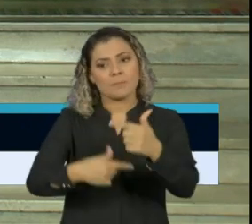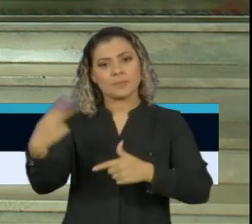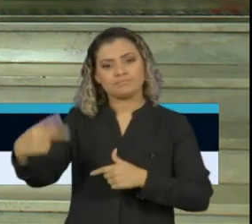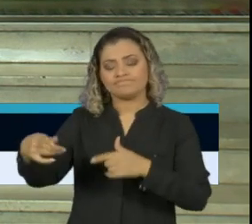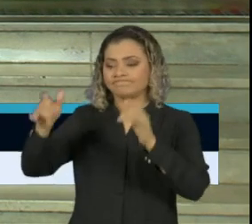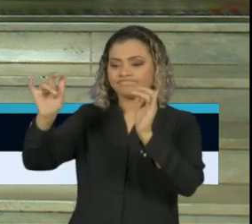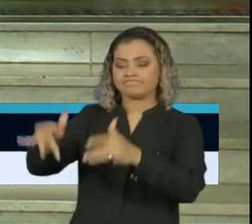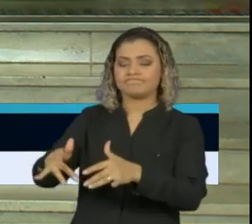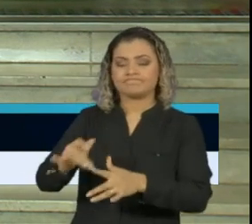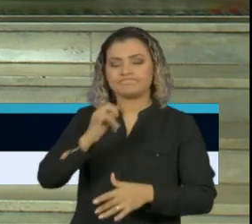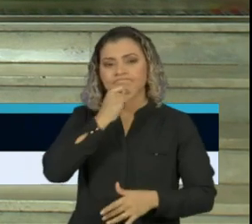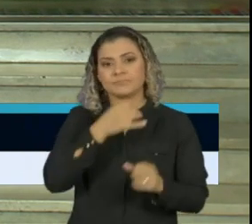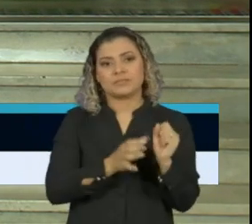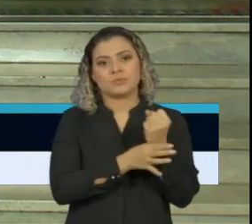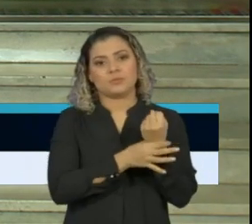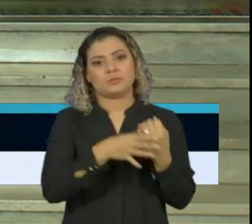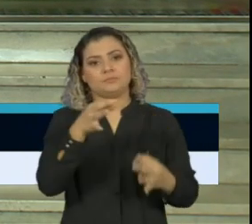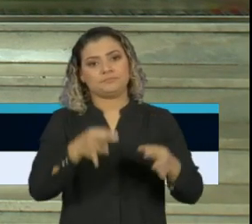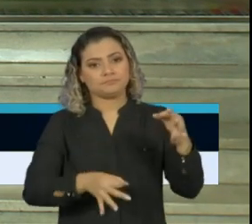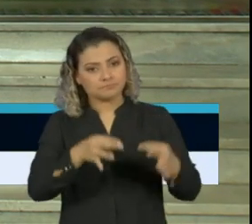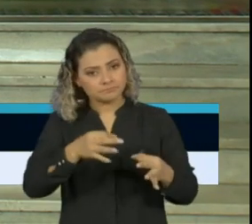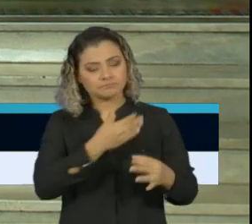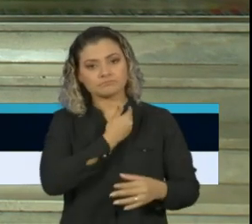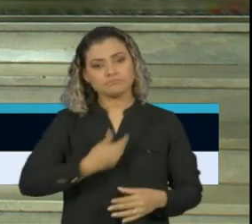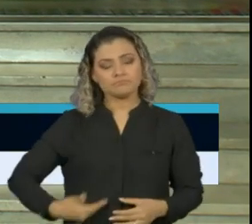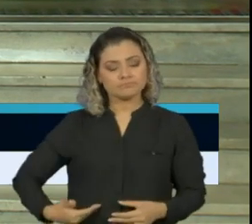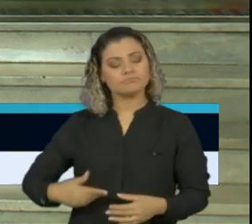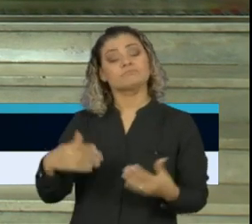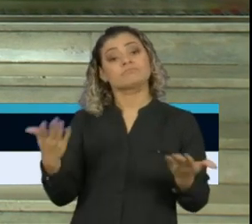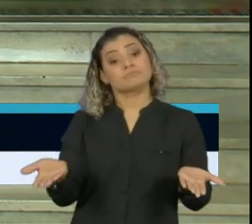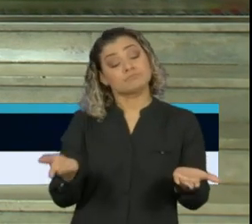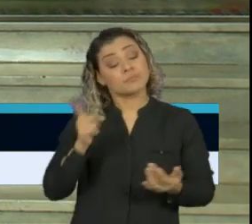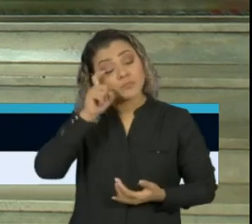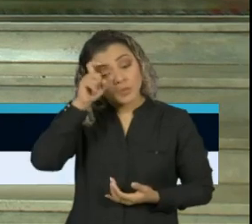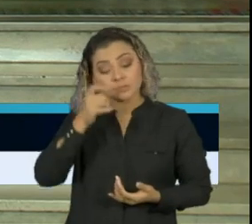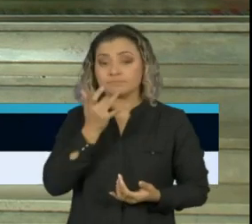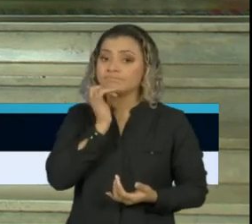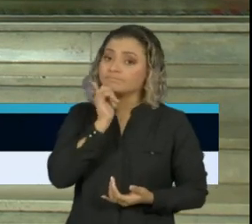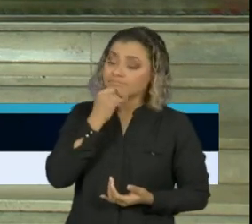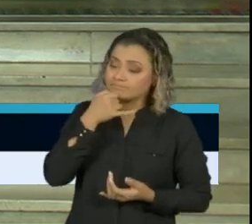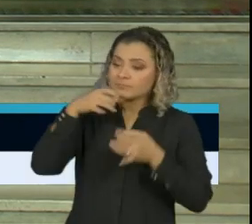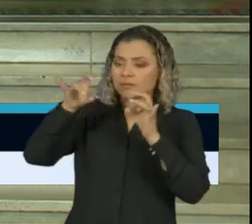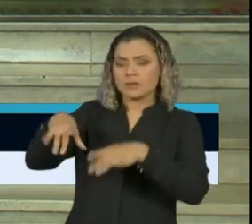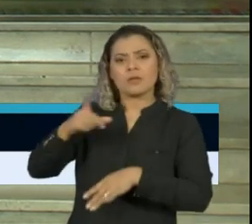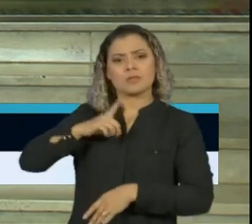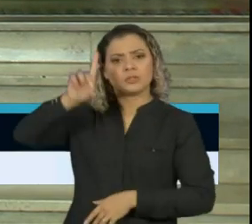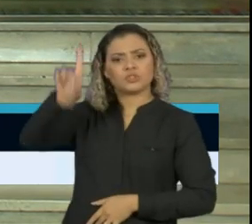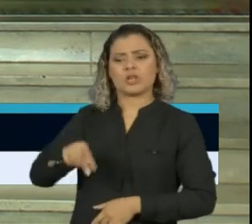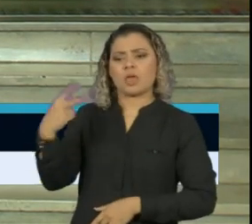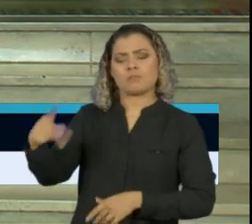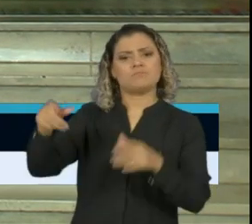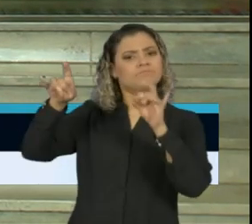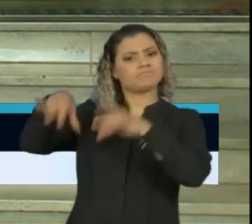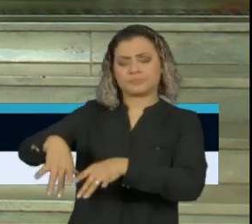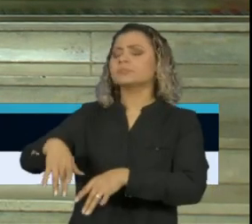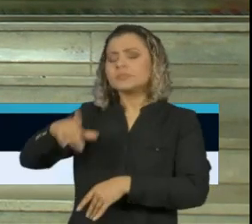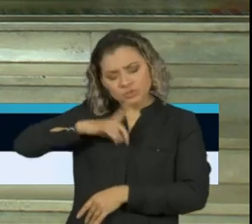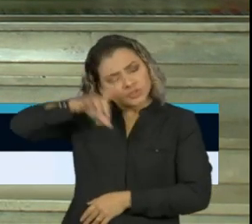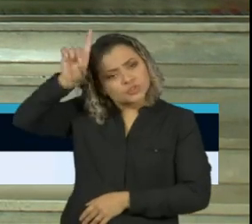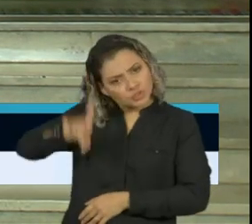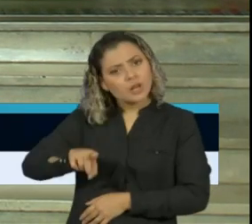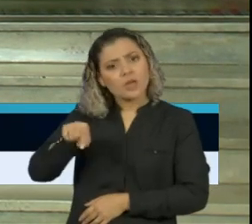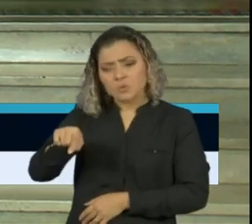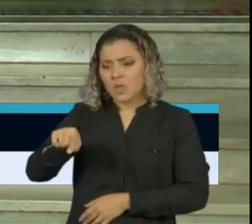da Justiça e da Segurança Pública o ex-juiz Sérgio Moro. Ele tem todo o direito, como cidadão,